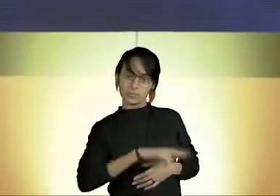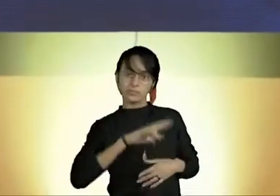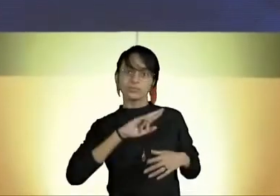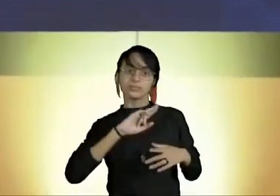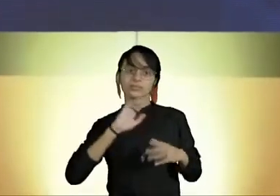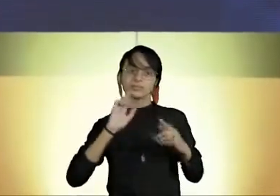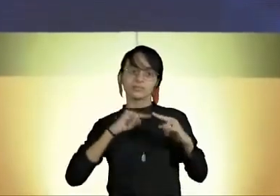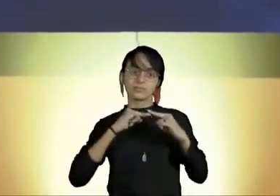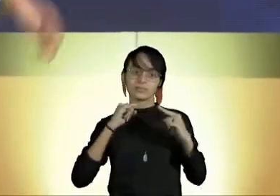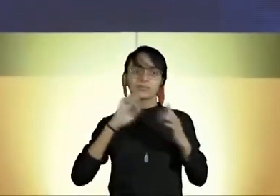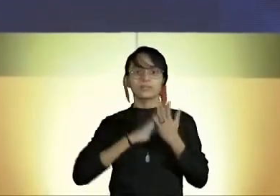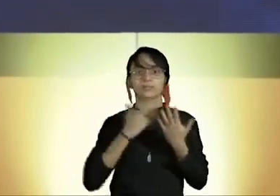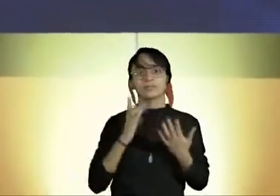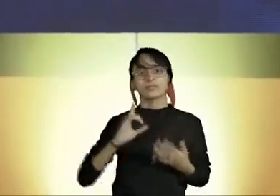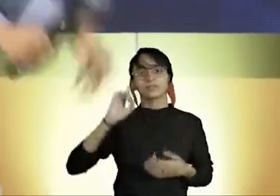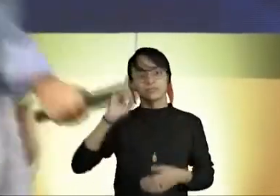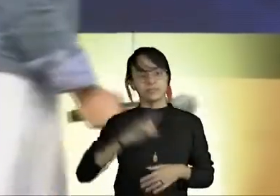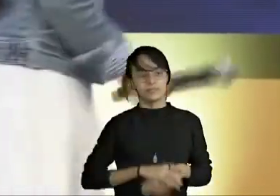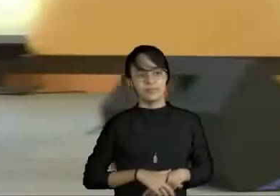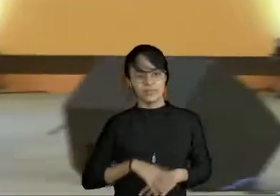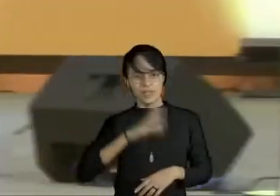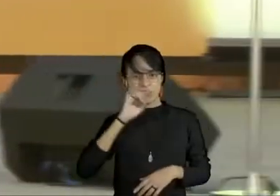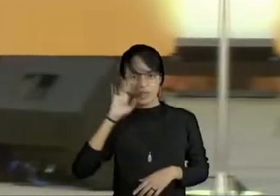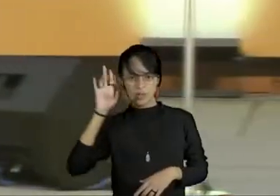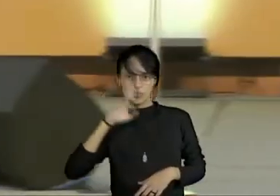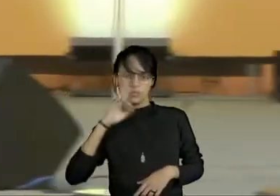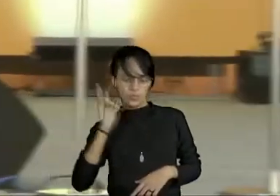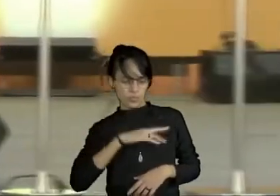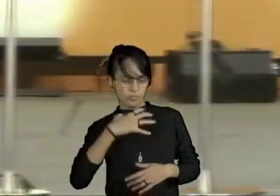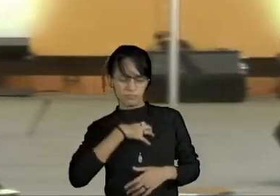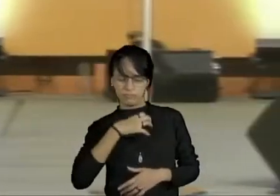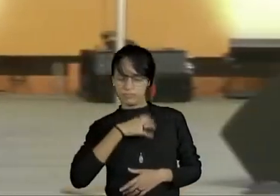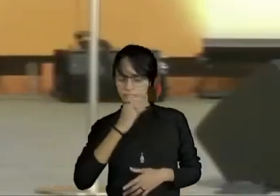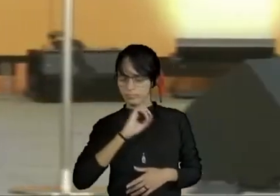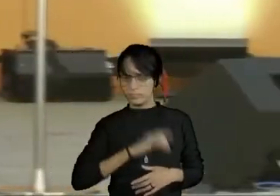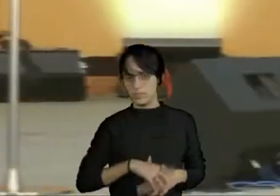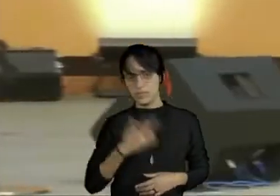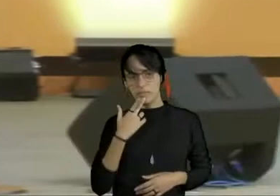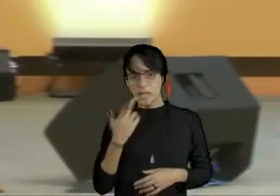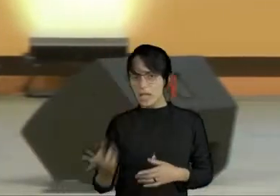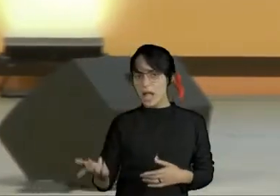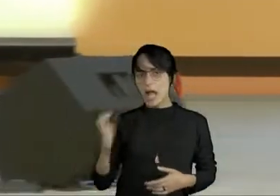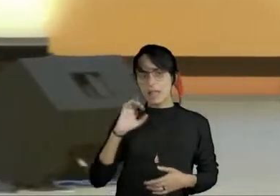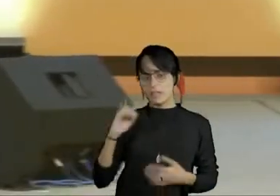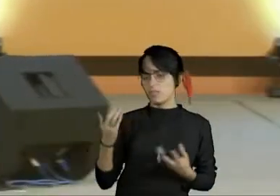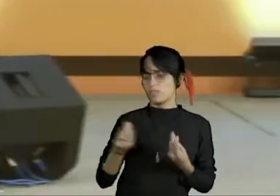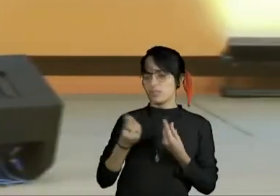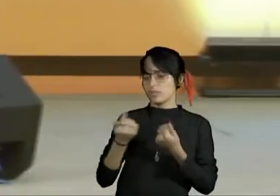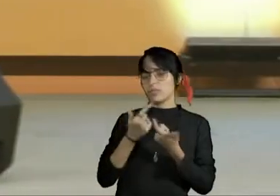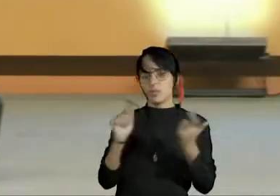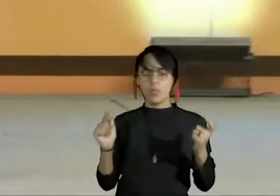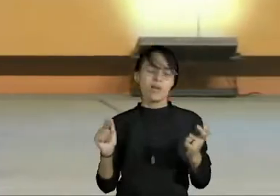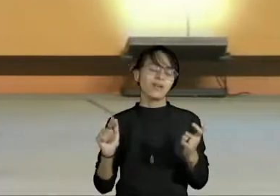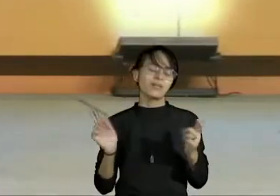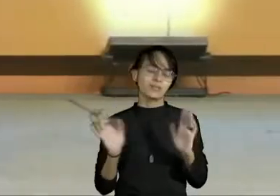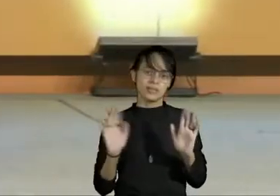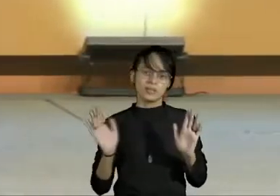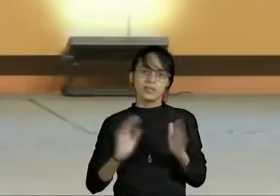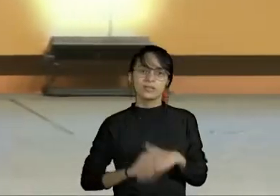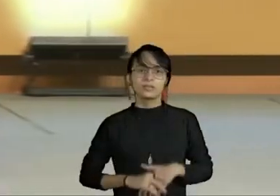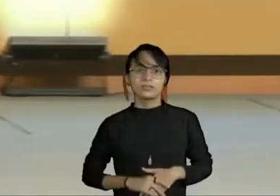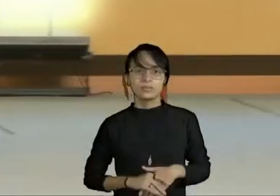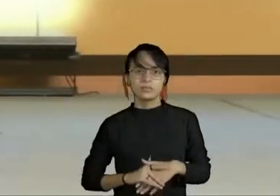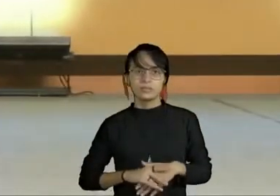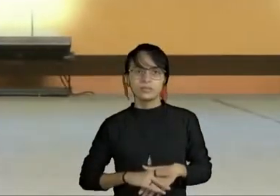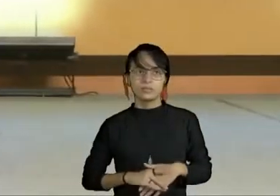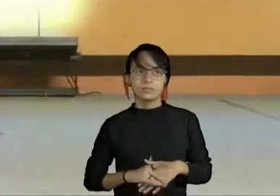não corresponde a sentimentalismo. Eu não estou dizendo que Deus não é sensível. A manifestação de Jesus